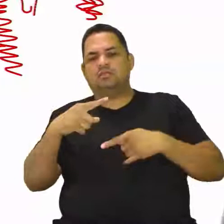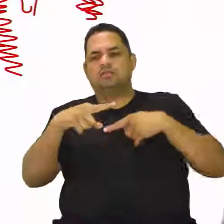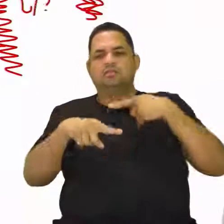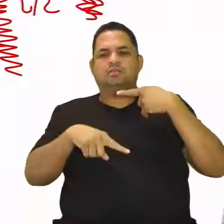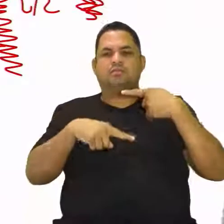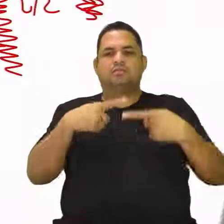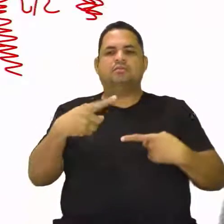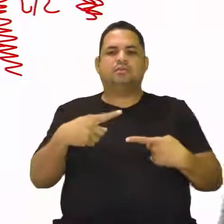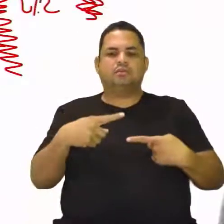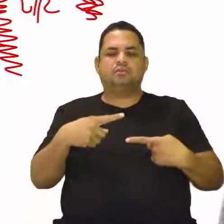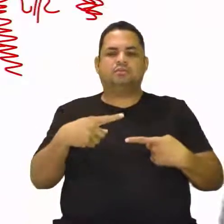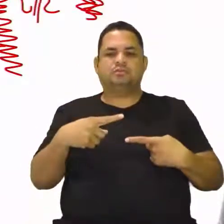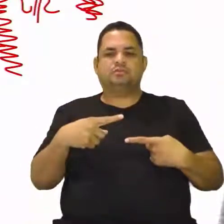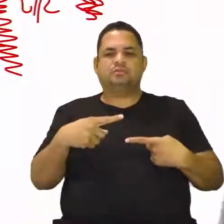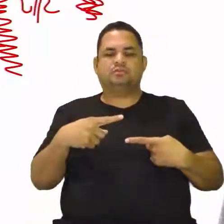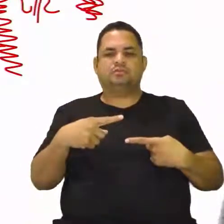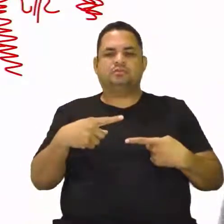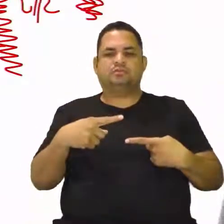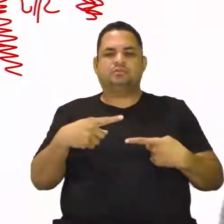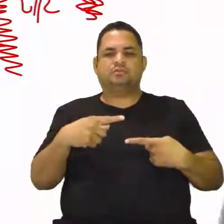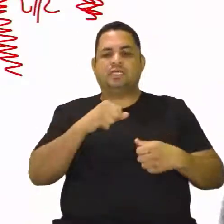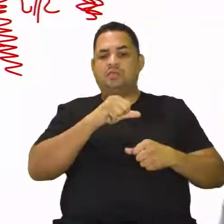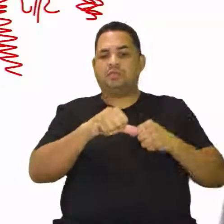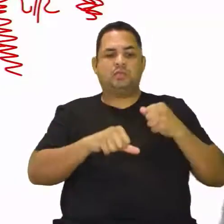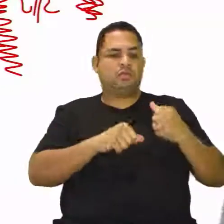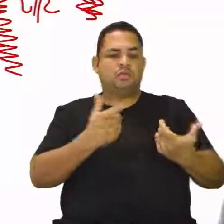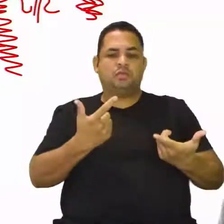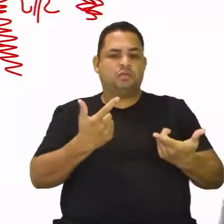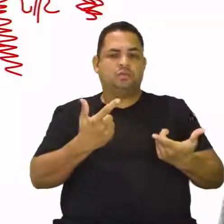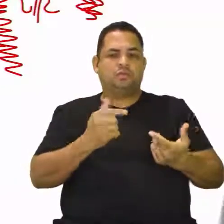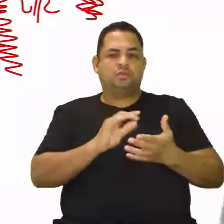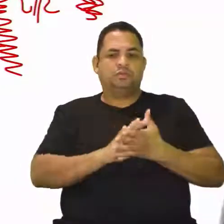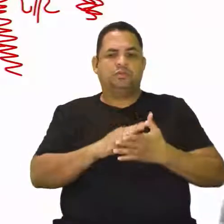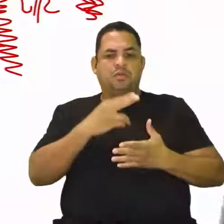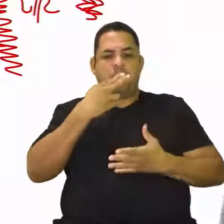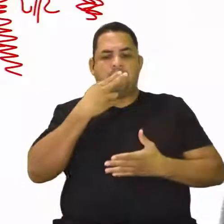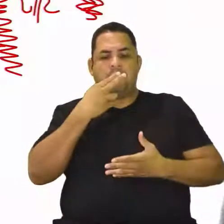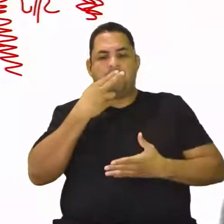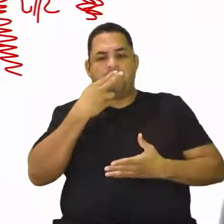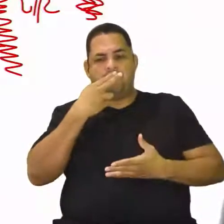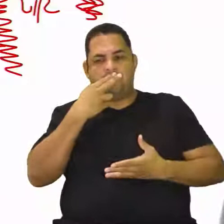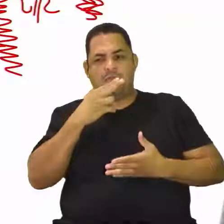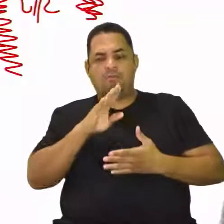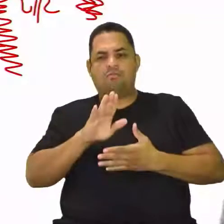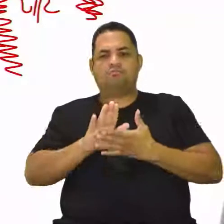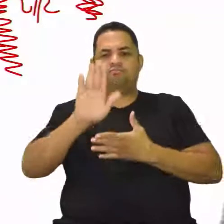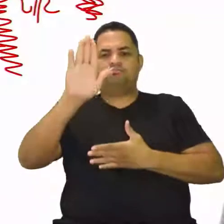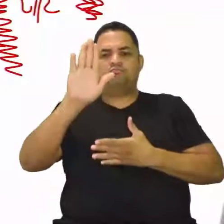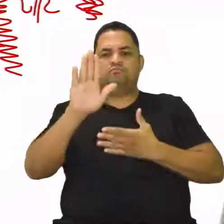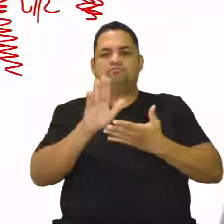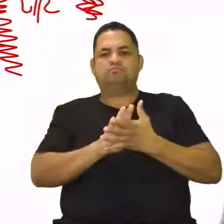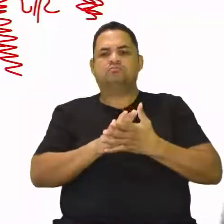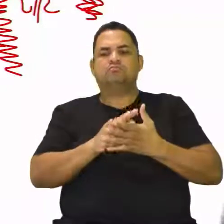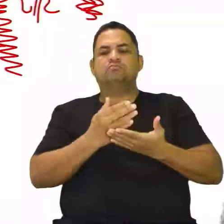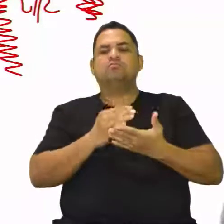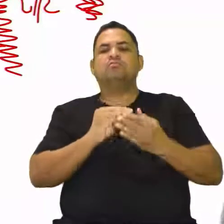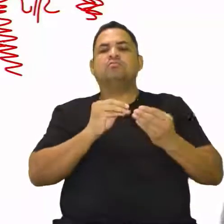42 em diante aí mudou Rita me manda